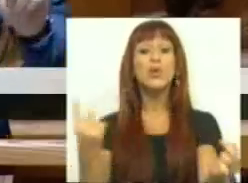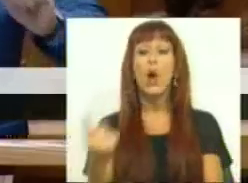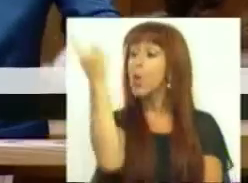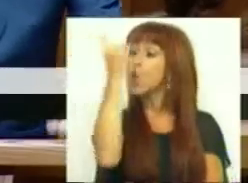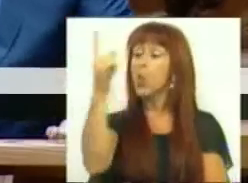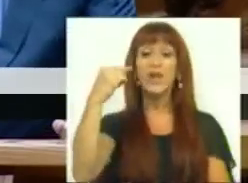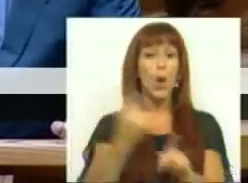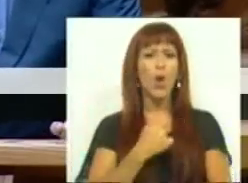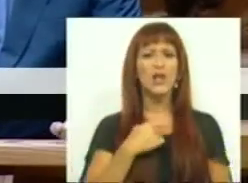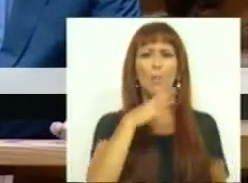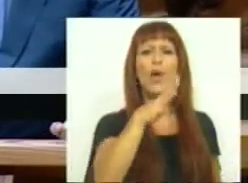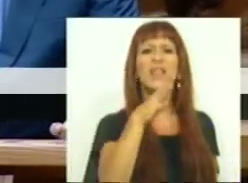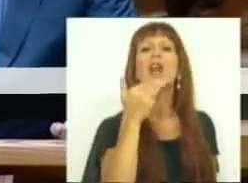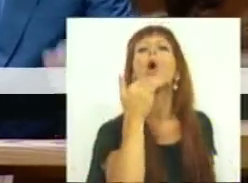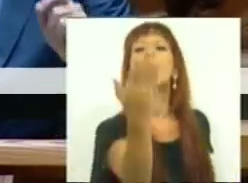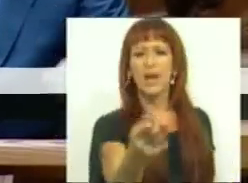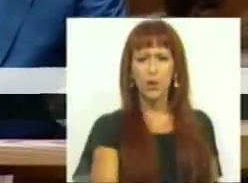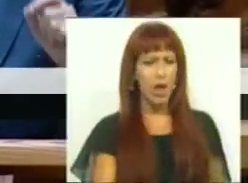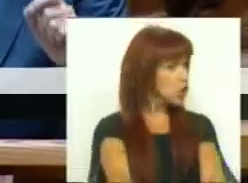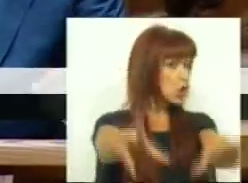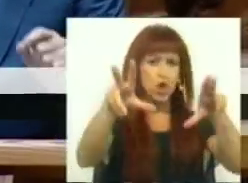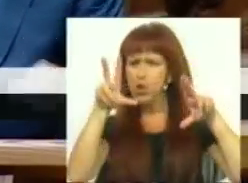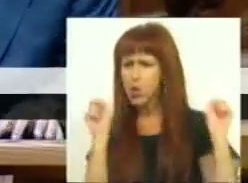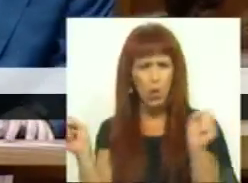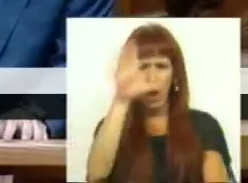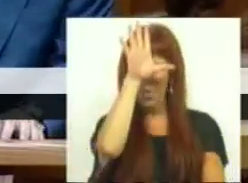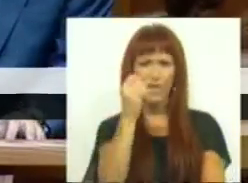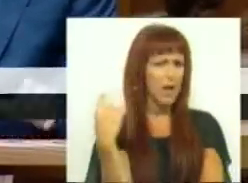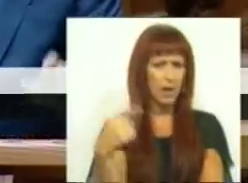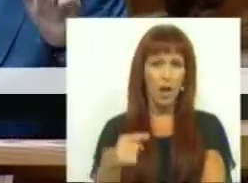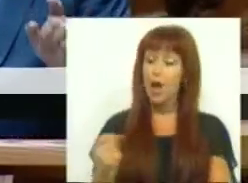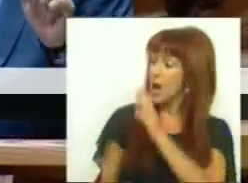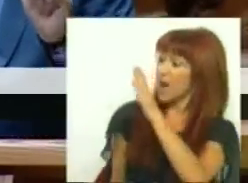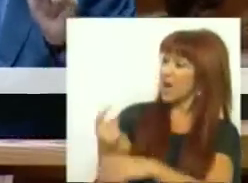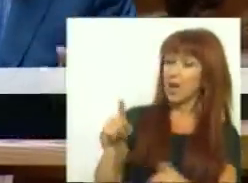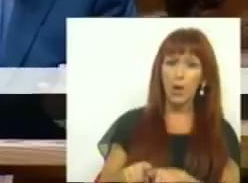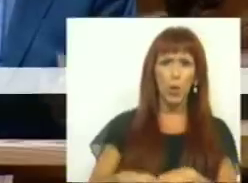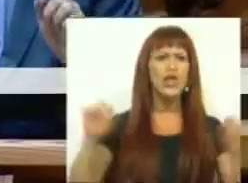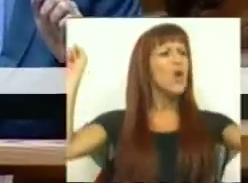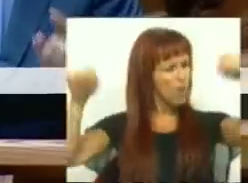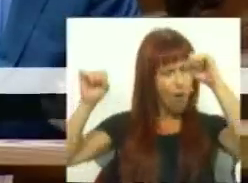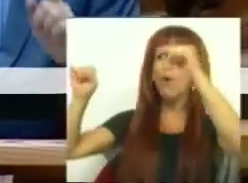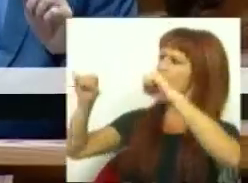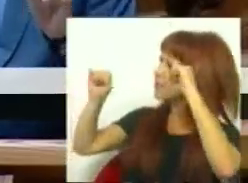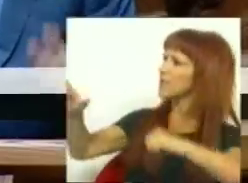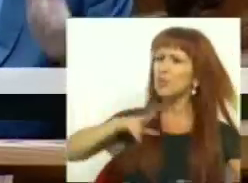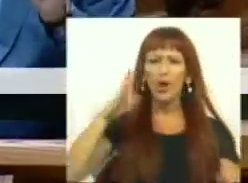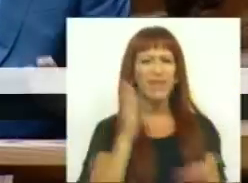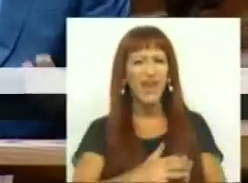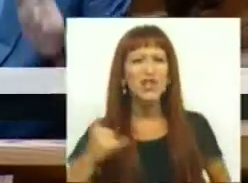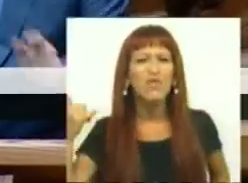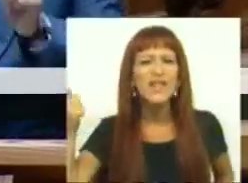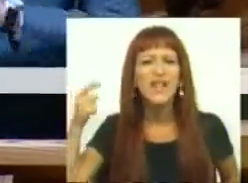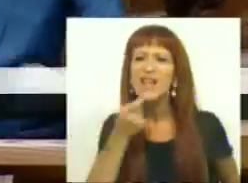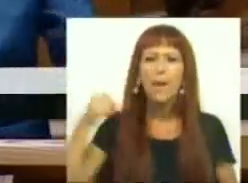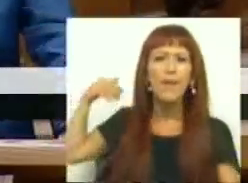uma única coisa que lhe podemos agradecer. Nunca nenhum governo criou tanto consenso em Portugal desde 25 de